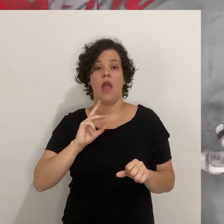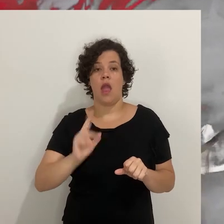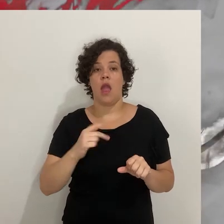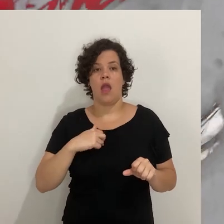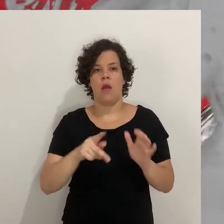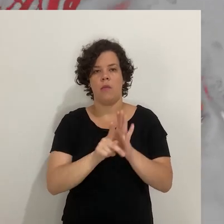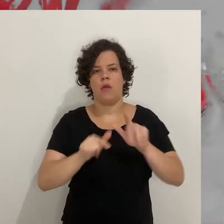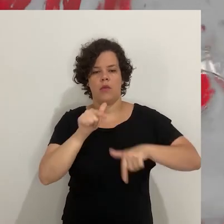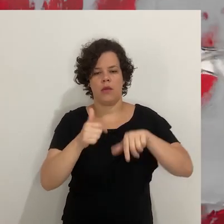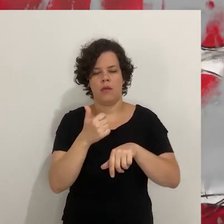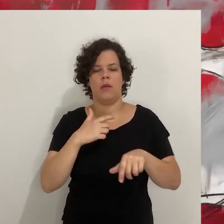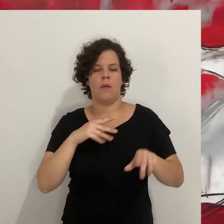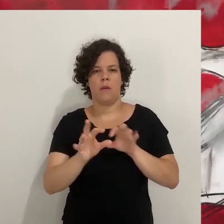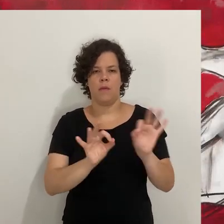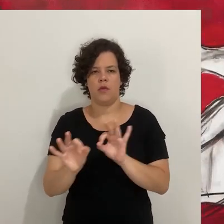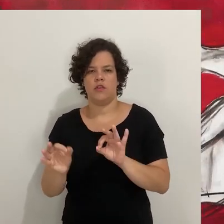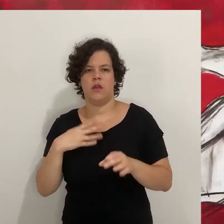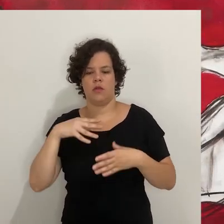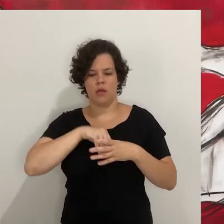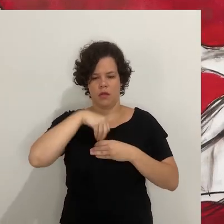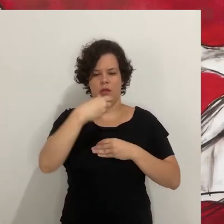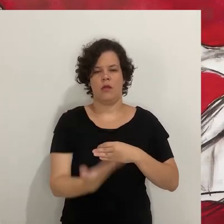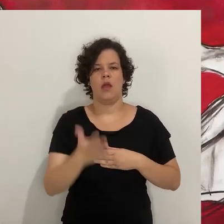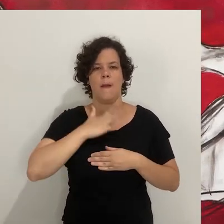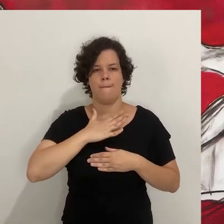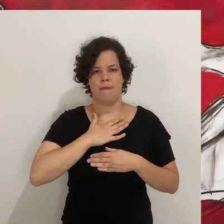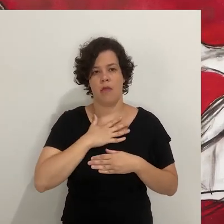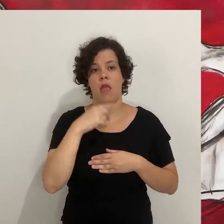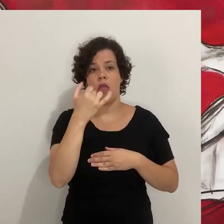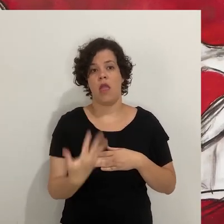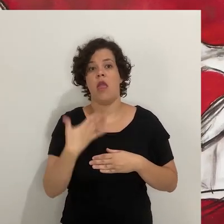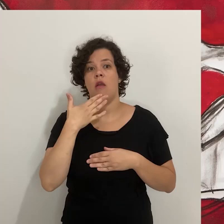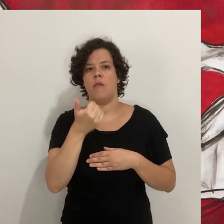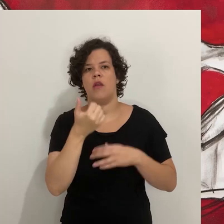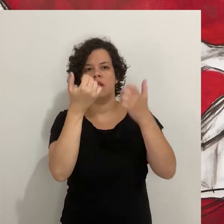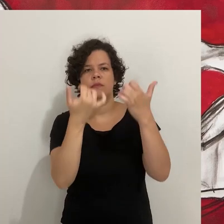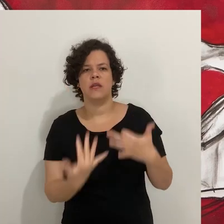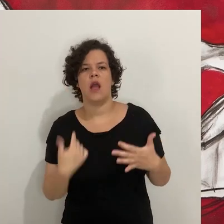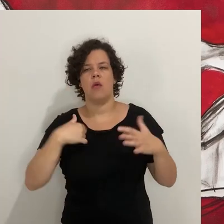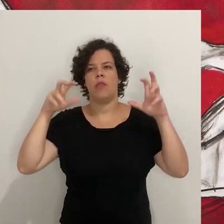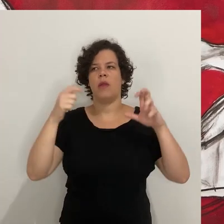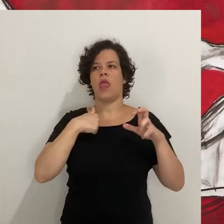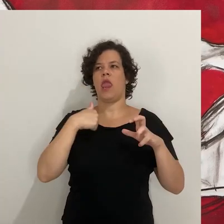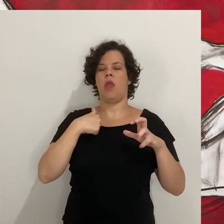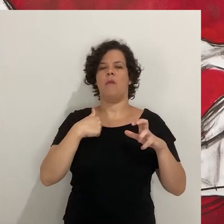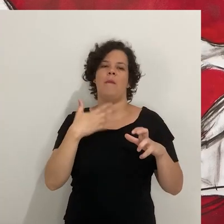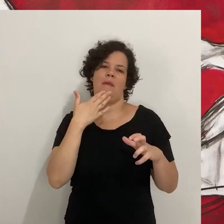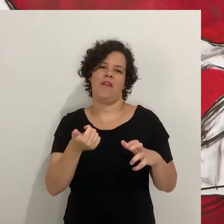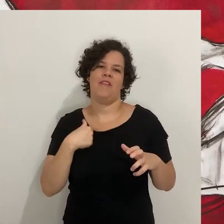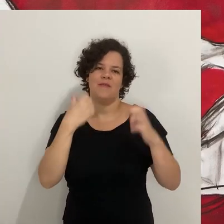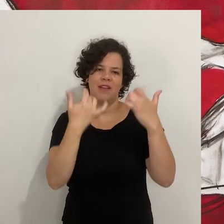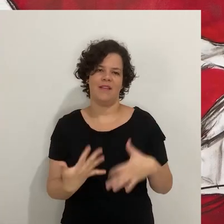trabalho autobiográfico. Eu não posso falar melhor de um assunto que não seja eu mesma. Como é que eu posso falar para